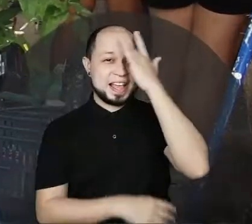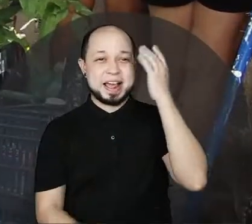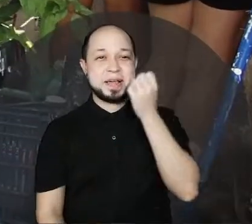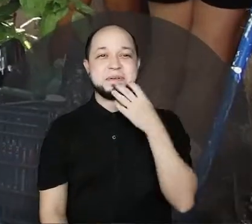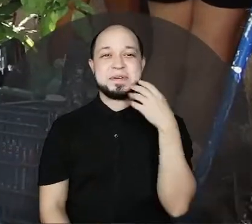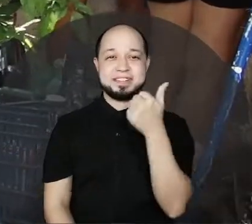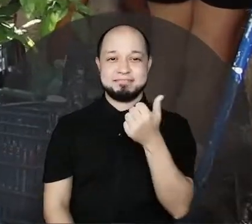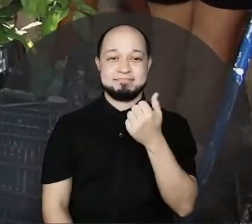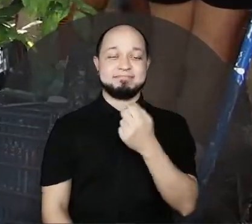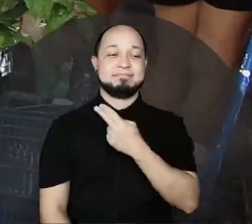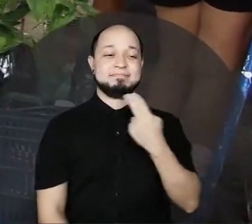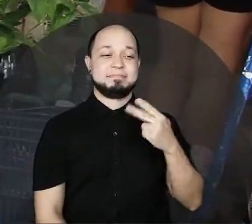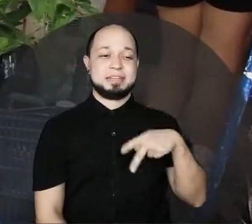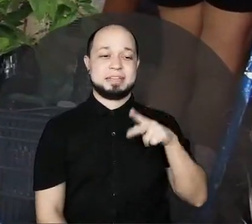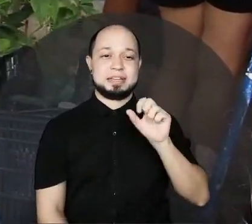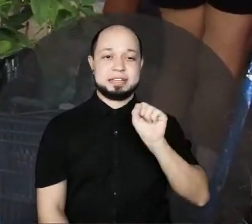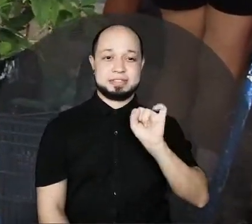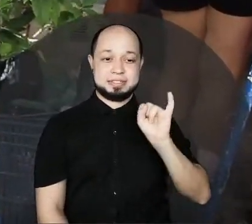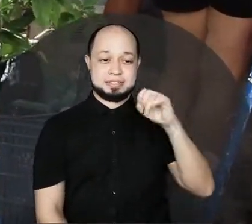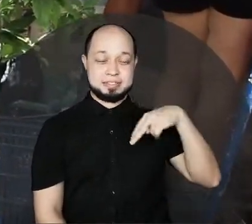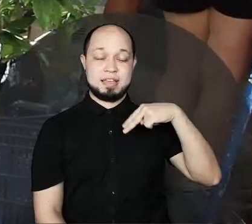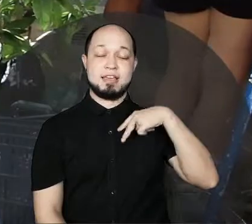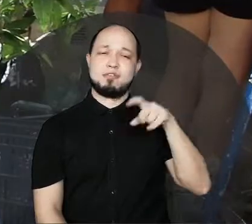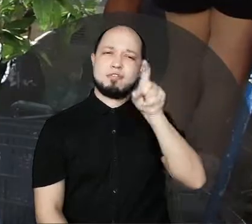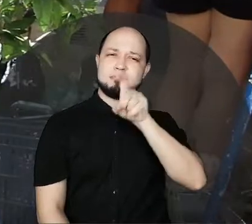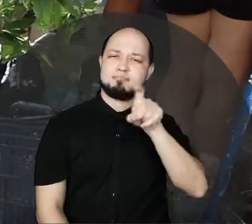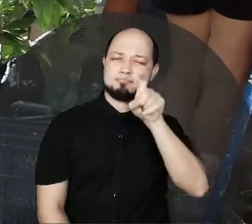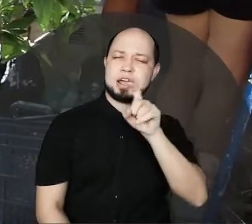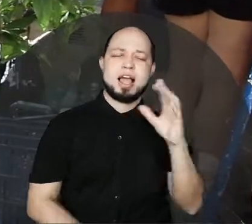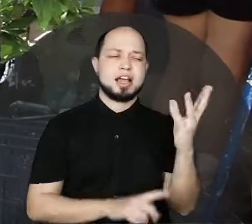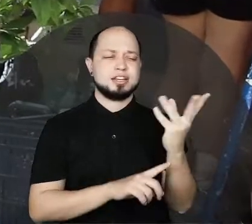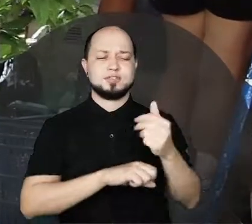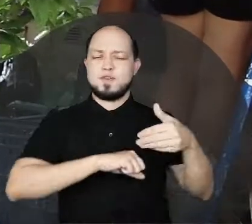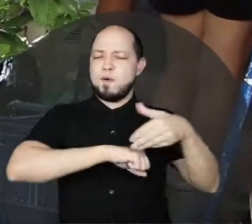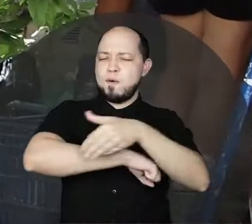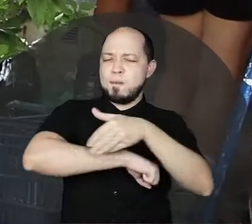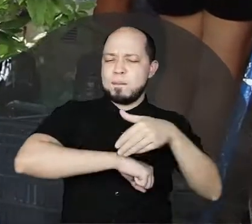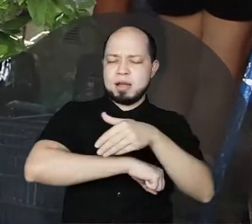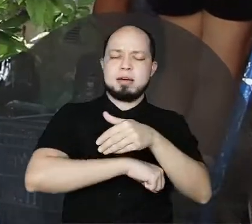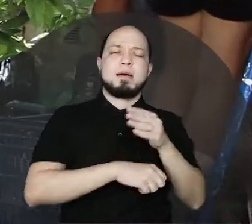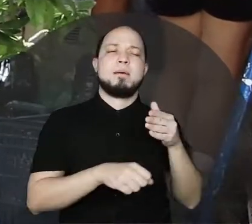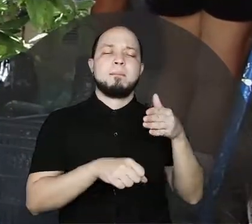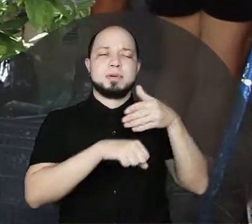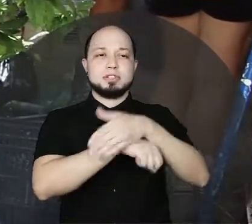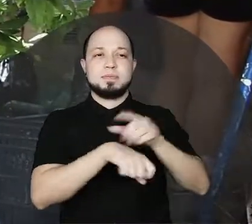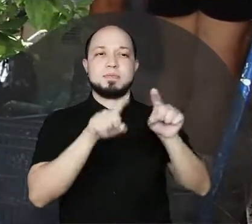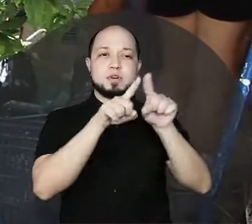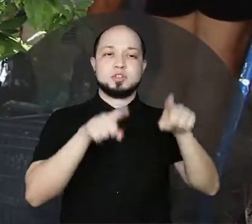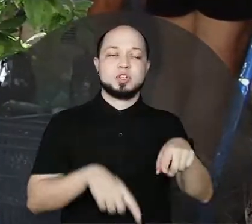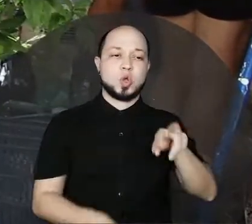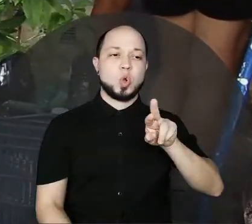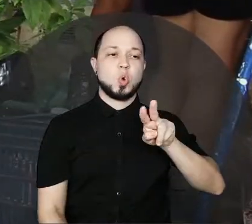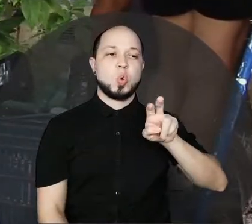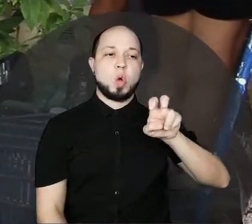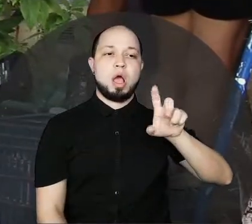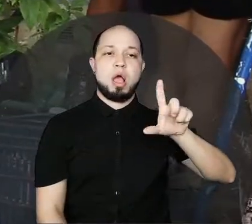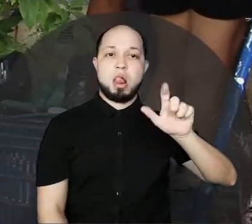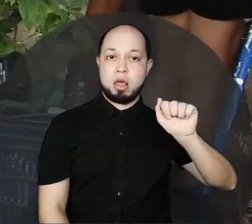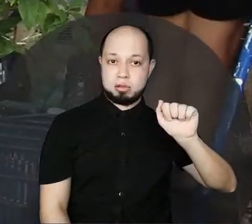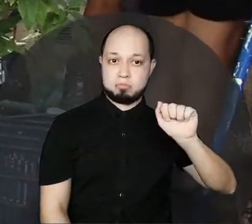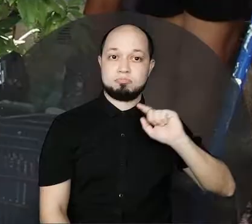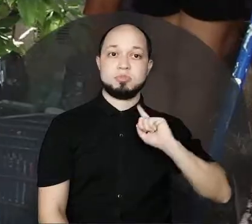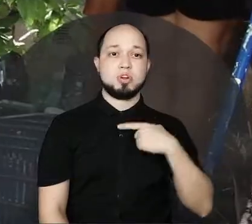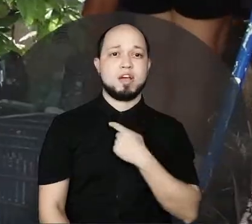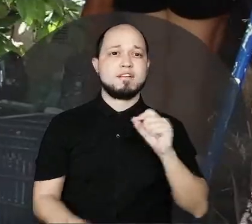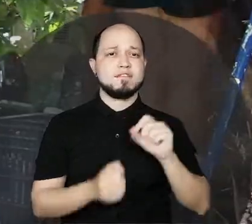Salve galera, beleza? Quem tá falando aqui é o Cassim, sou grafiteiro, artista urbano, faço parte do projeto Ruela. Estamos promovendo o Circuito Ruela de Arte Urbana,